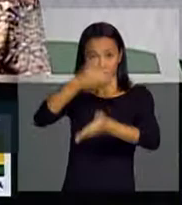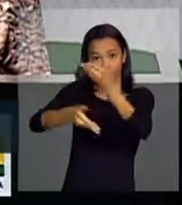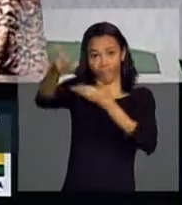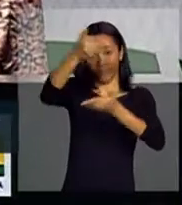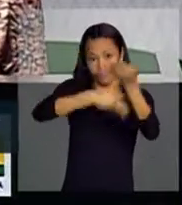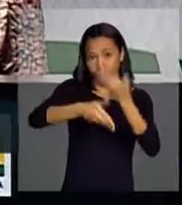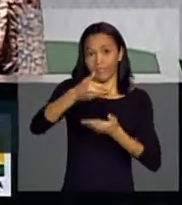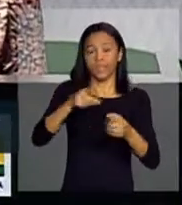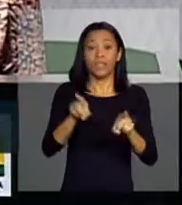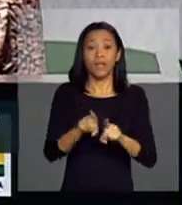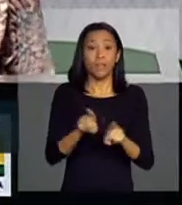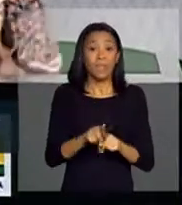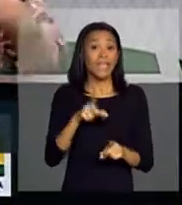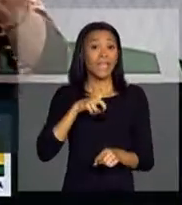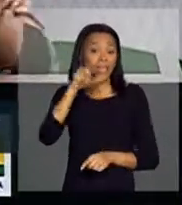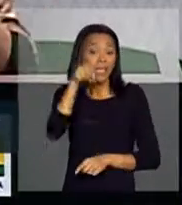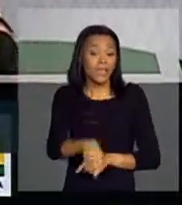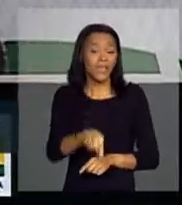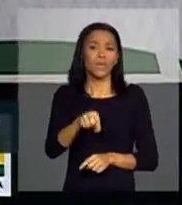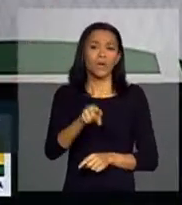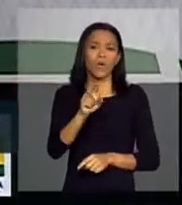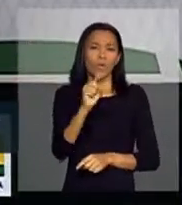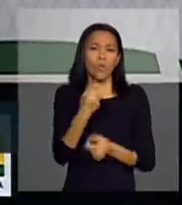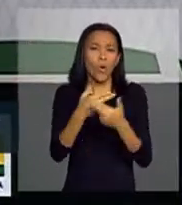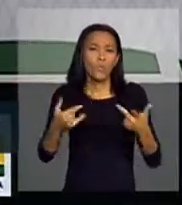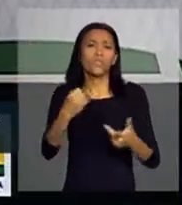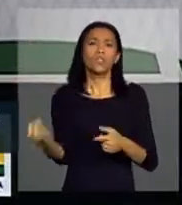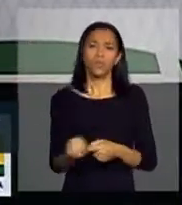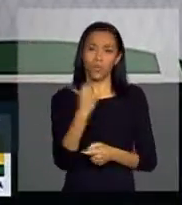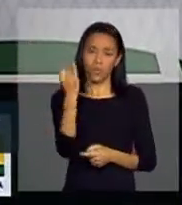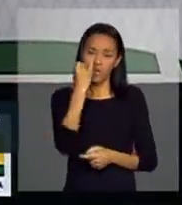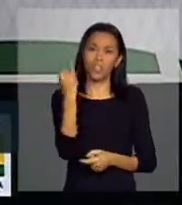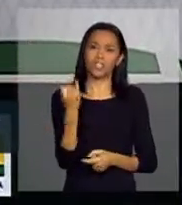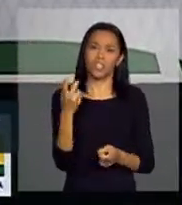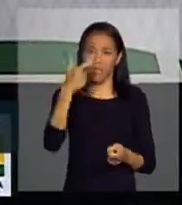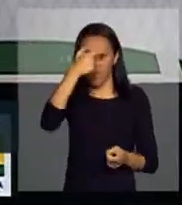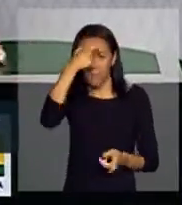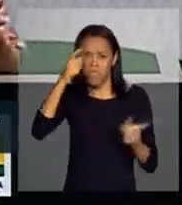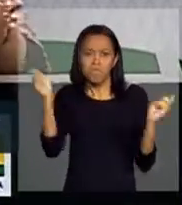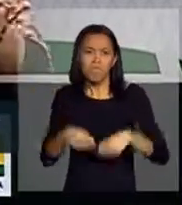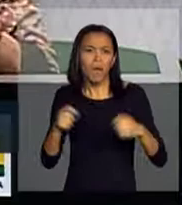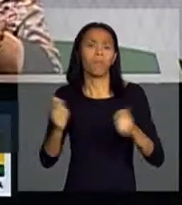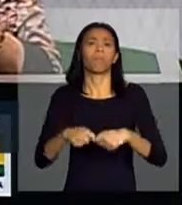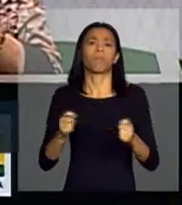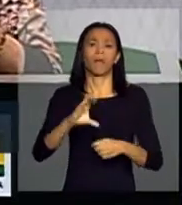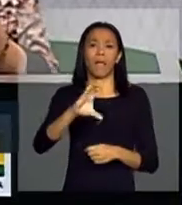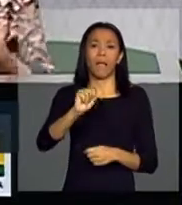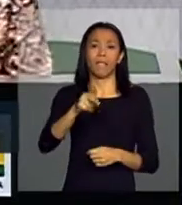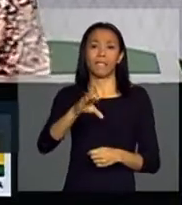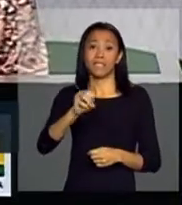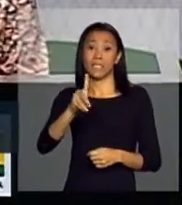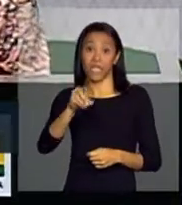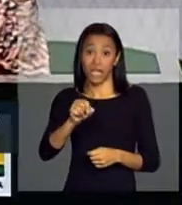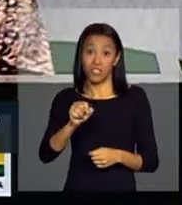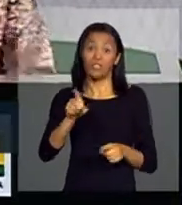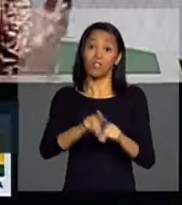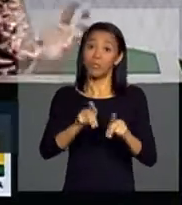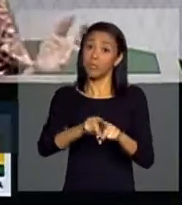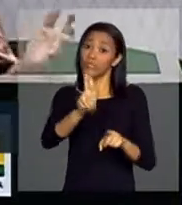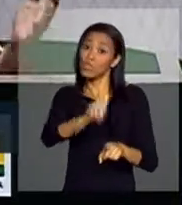uma parte importante da capacidade de geração e da capacidade de inovação